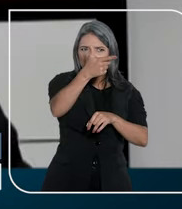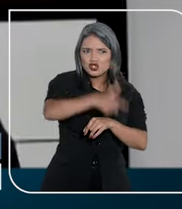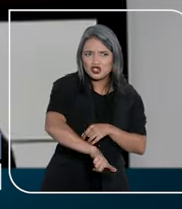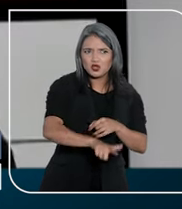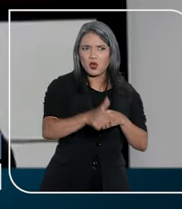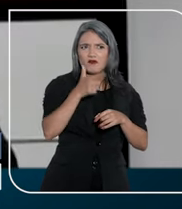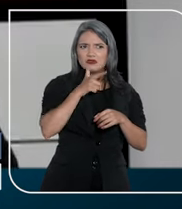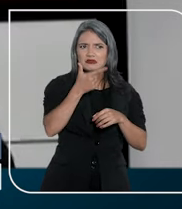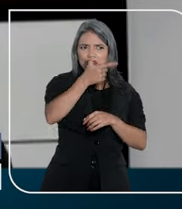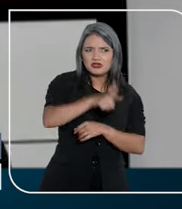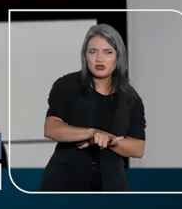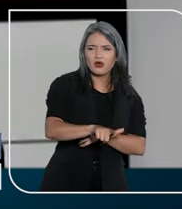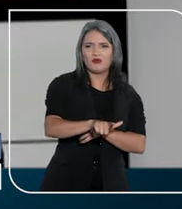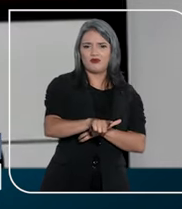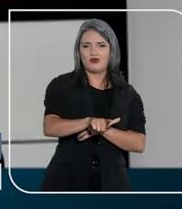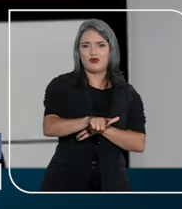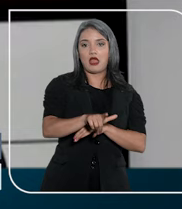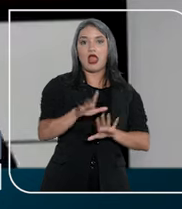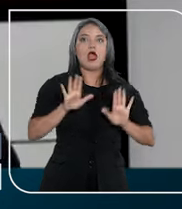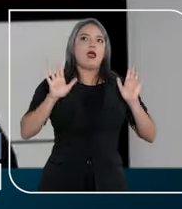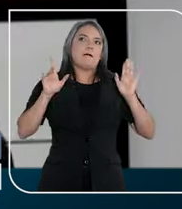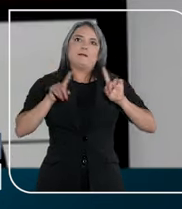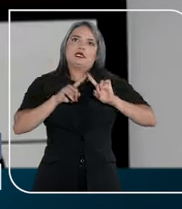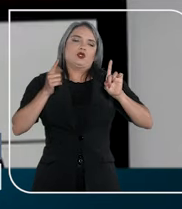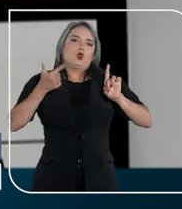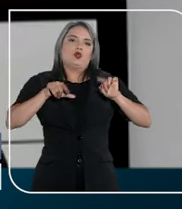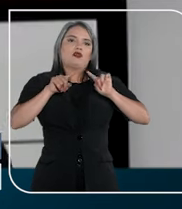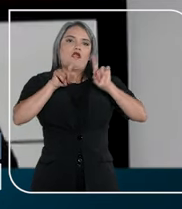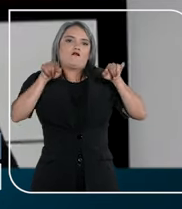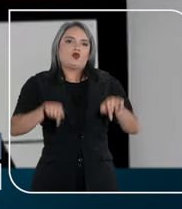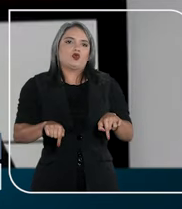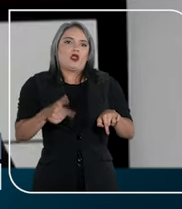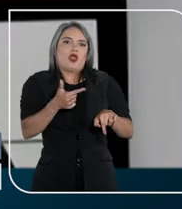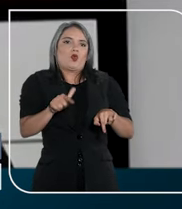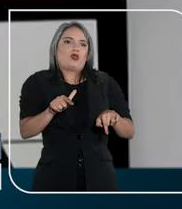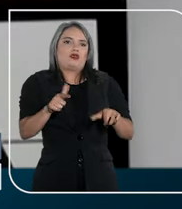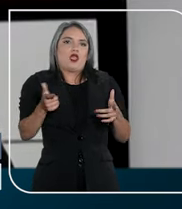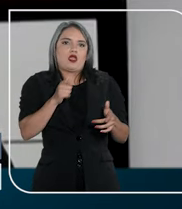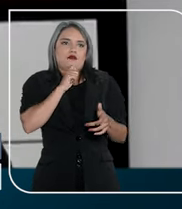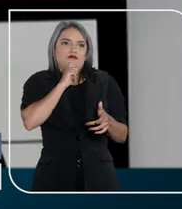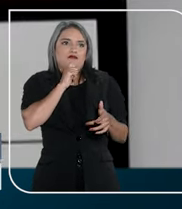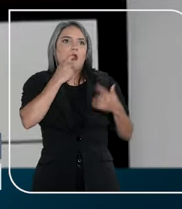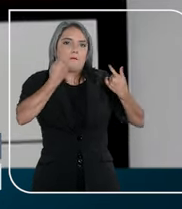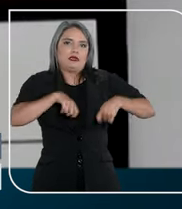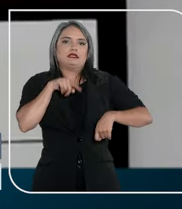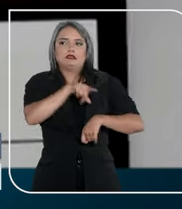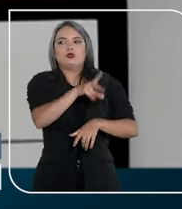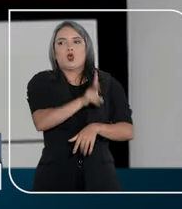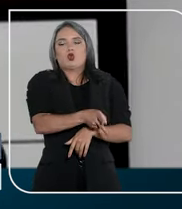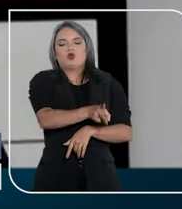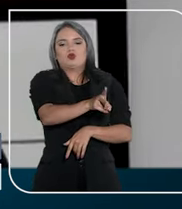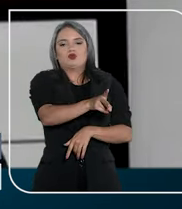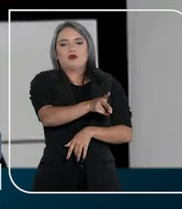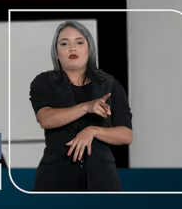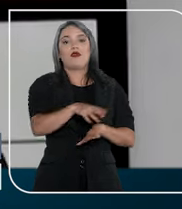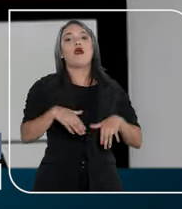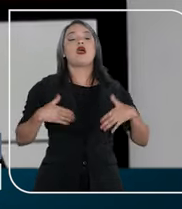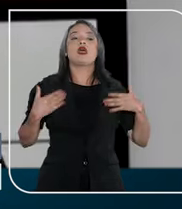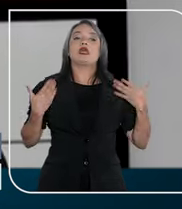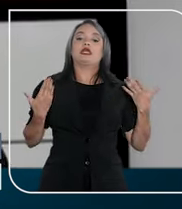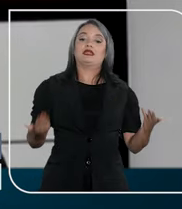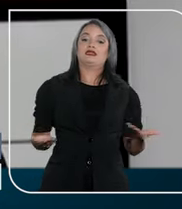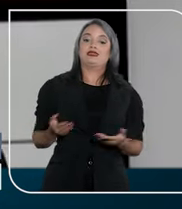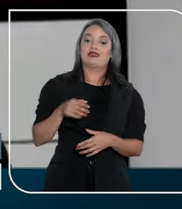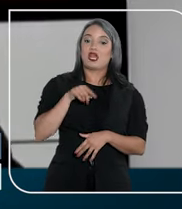tenho necessidade de serviço, eu não tenho funcionários, não tenho servidores suficientes para prestar o serviço. Então é um caso